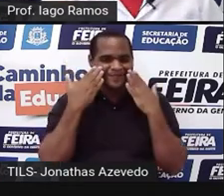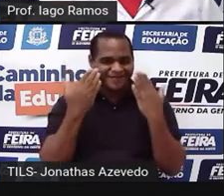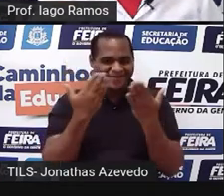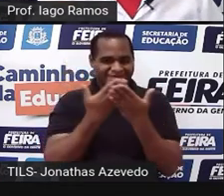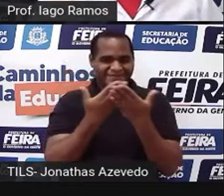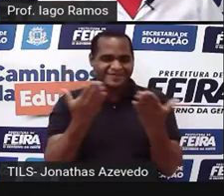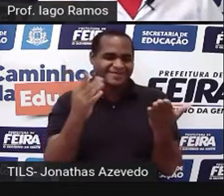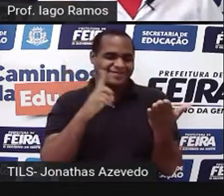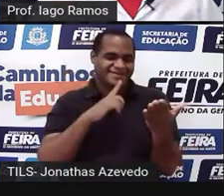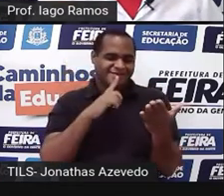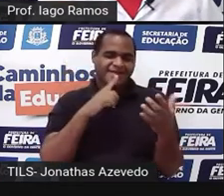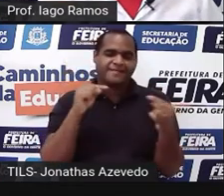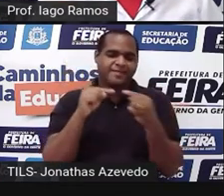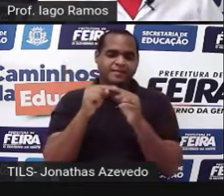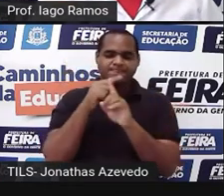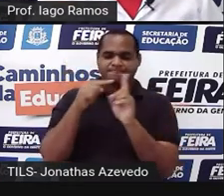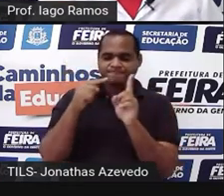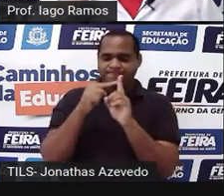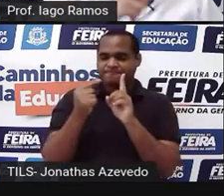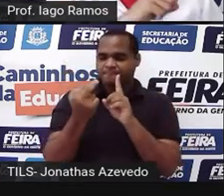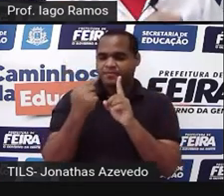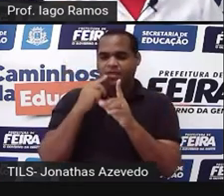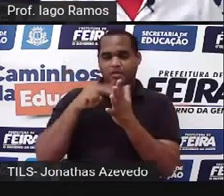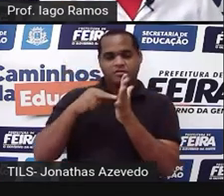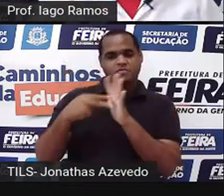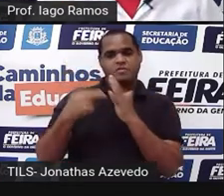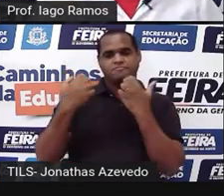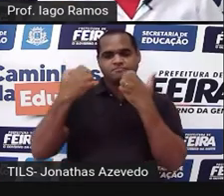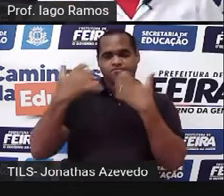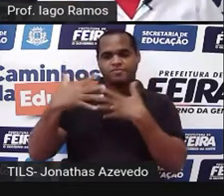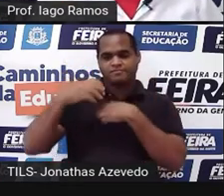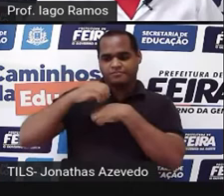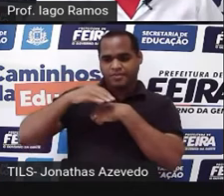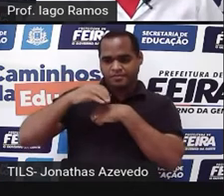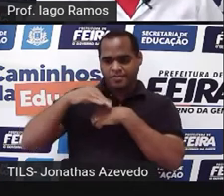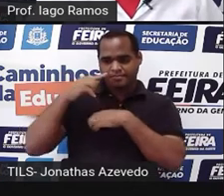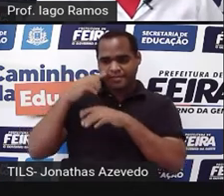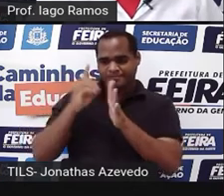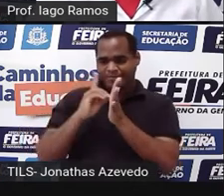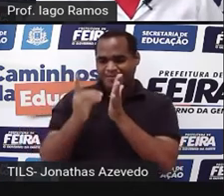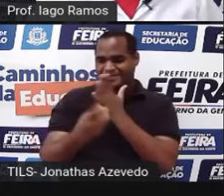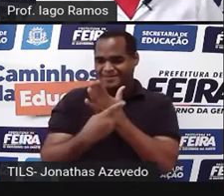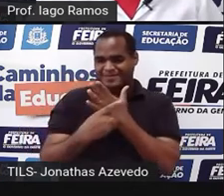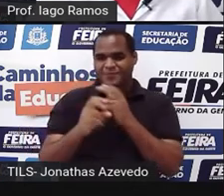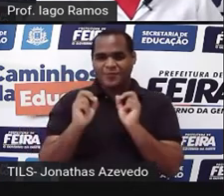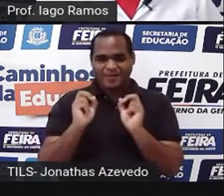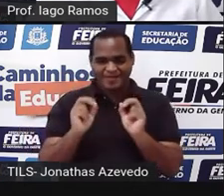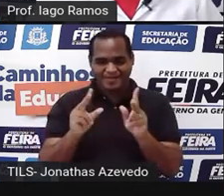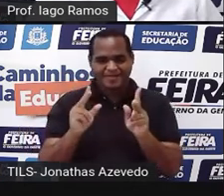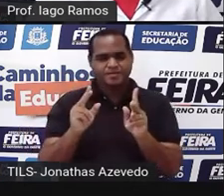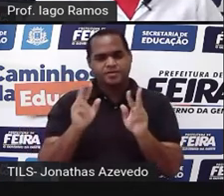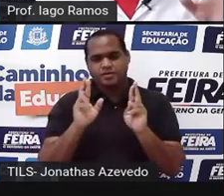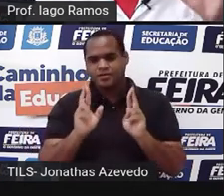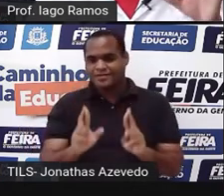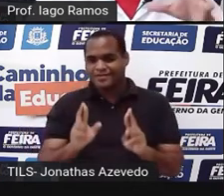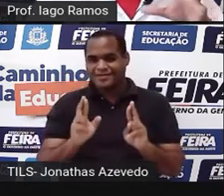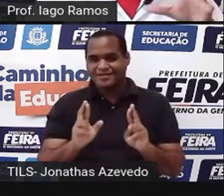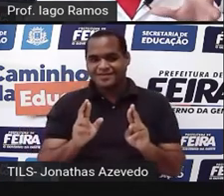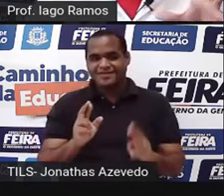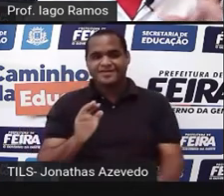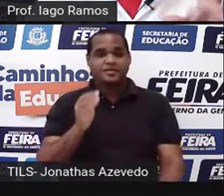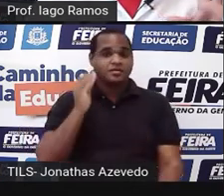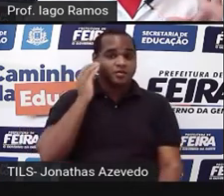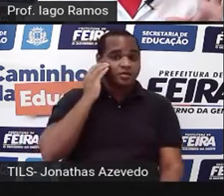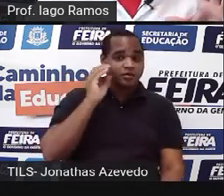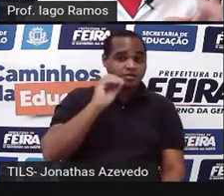que de fato parece com esse significado aqui que a gente trouxe do dicionário. Tá bom? Tranquilo? Deu